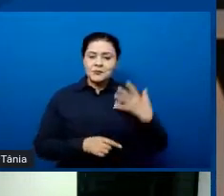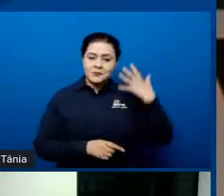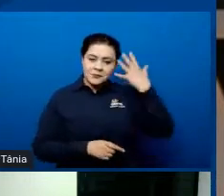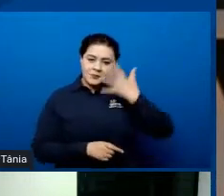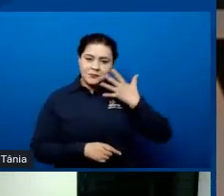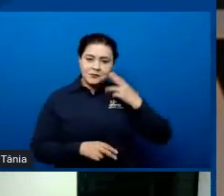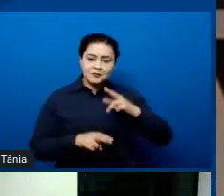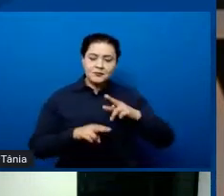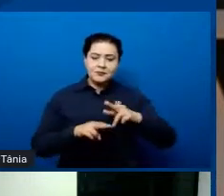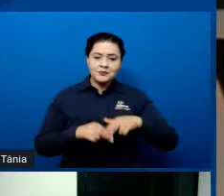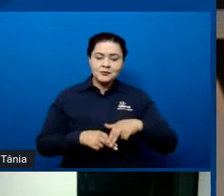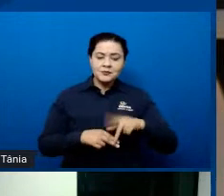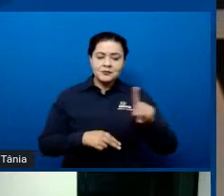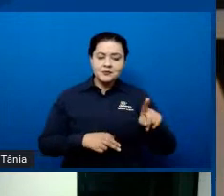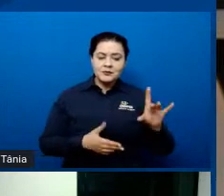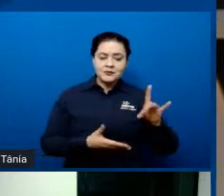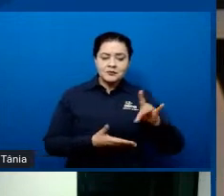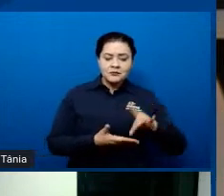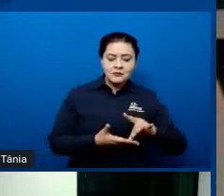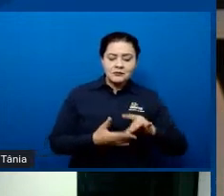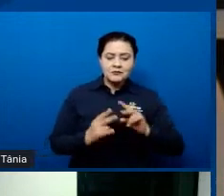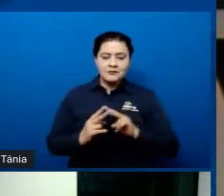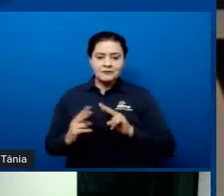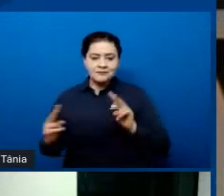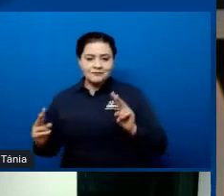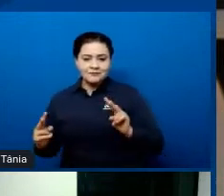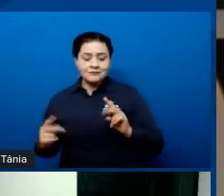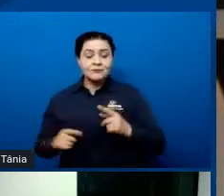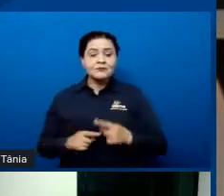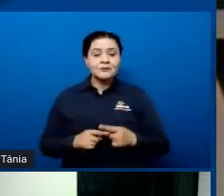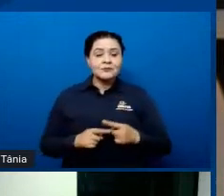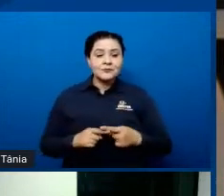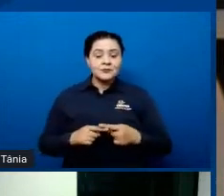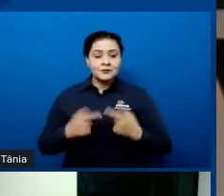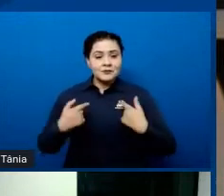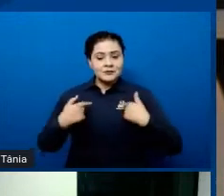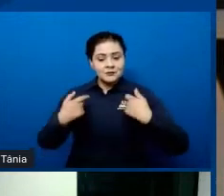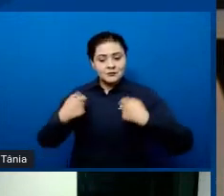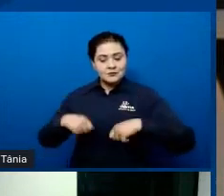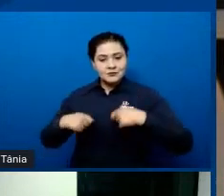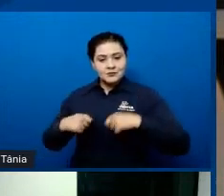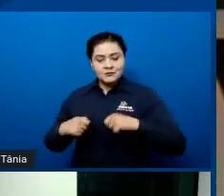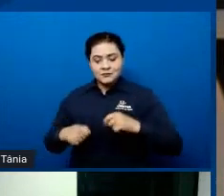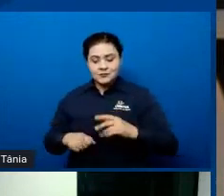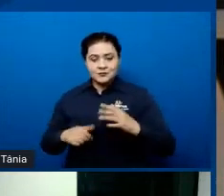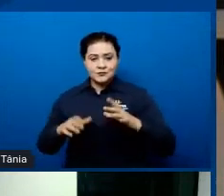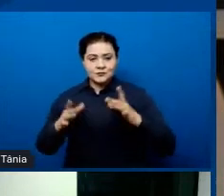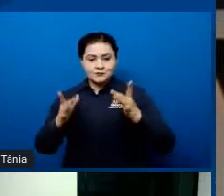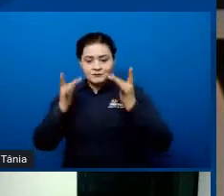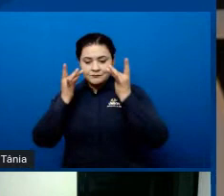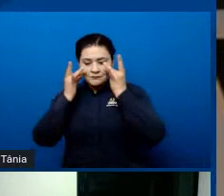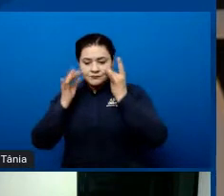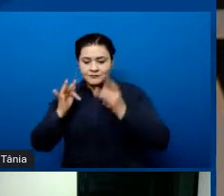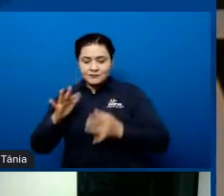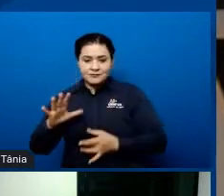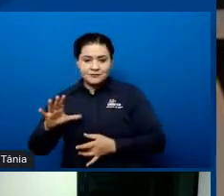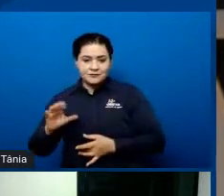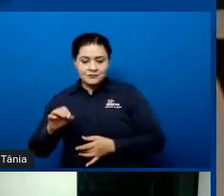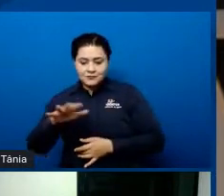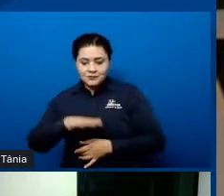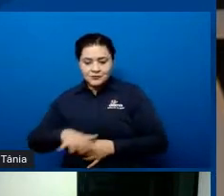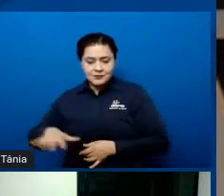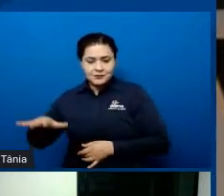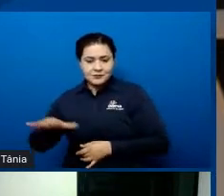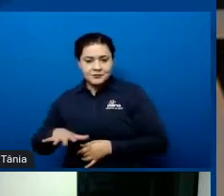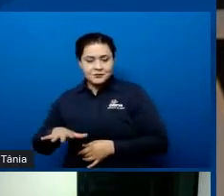o virtual. Eu necessito do ambiente físico para materializar aquele objeto naquele ambiente. Seja ele